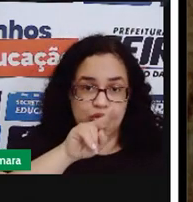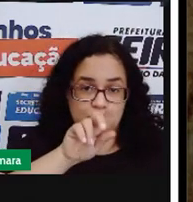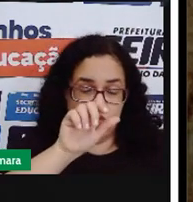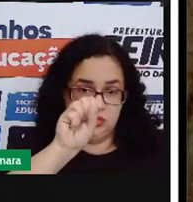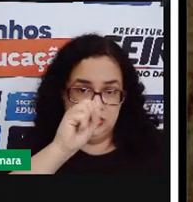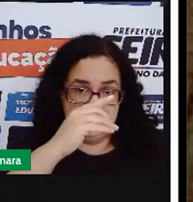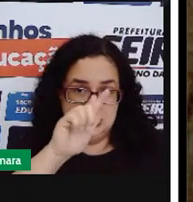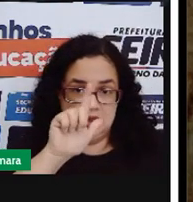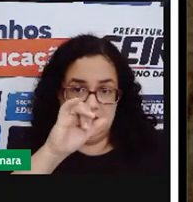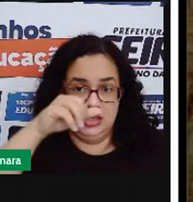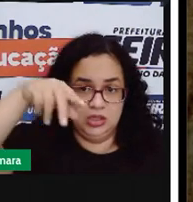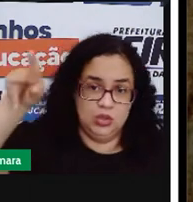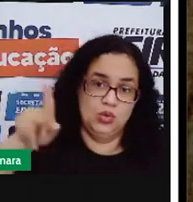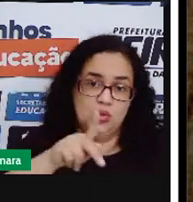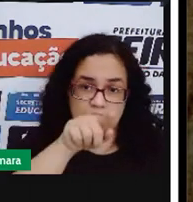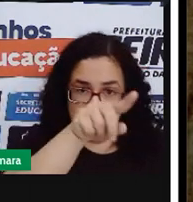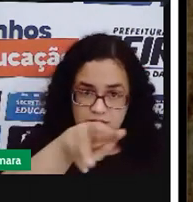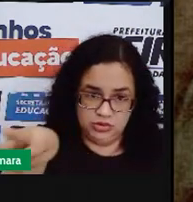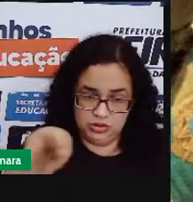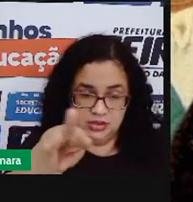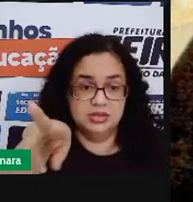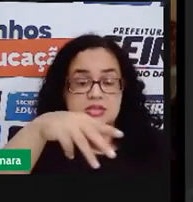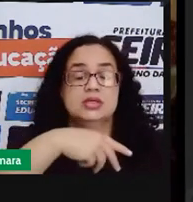e o presidente Jânio Quadros.